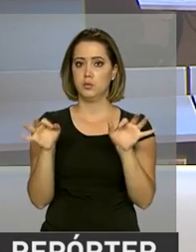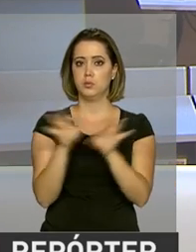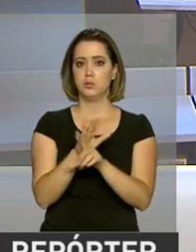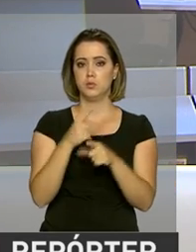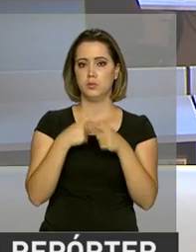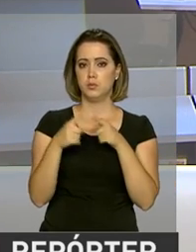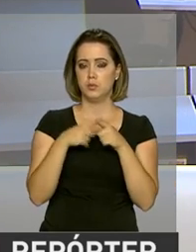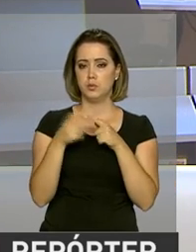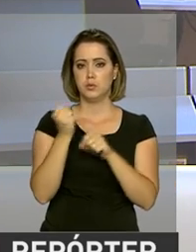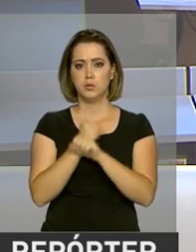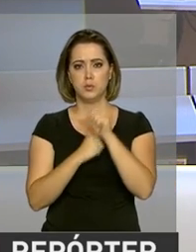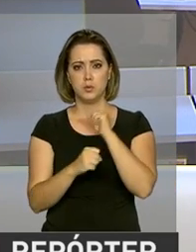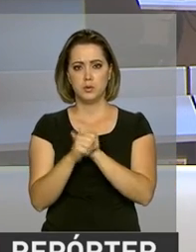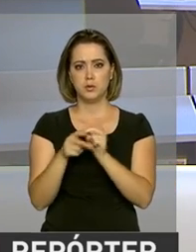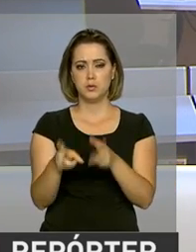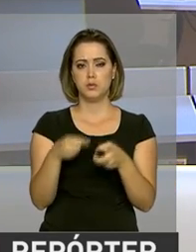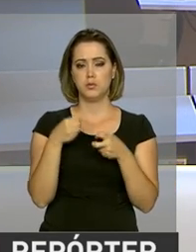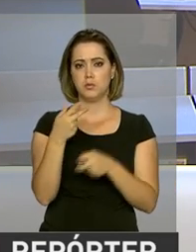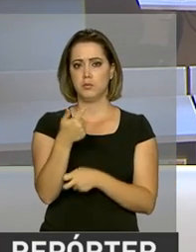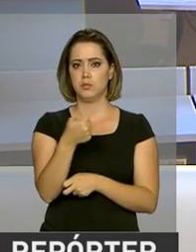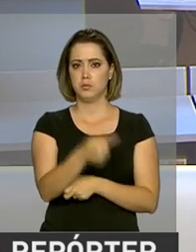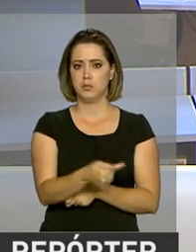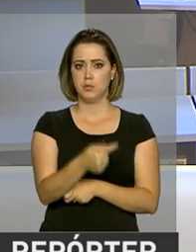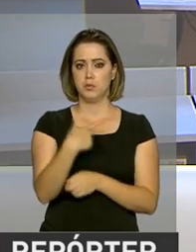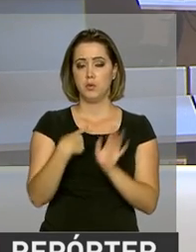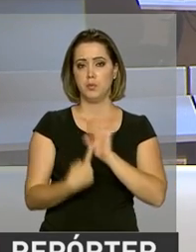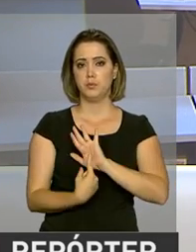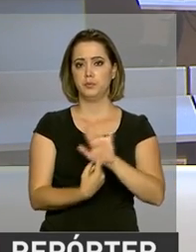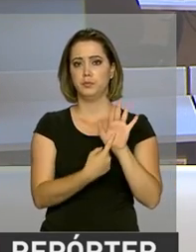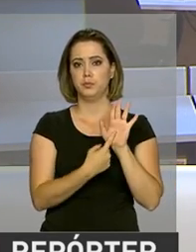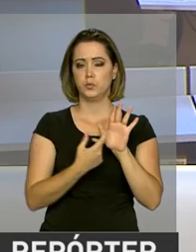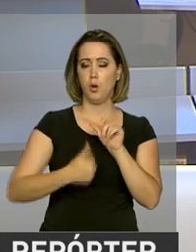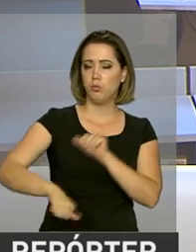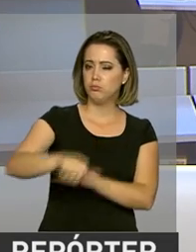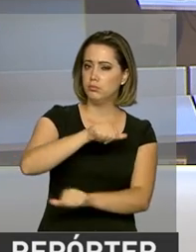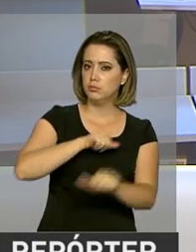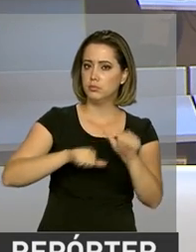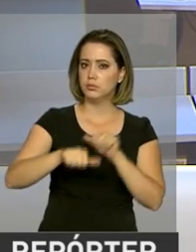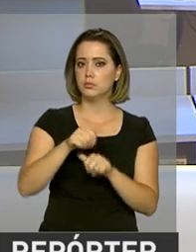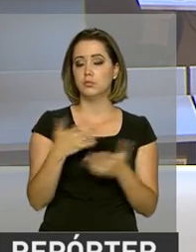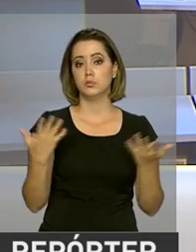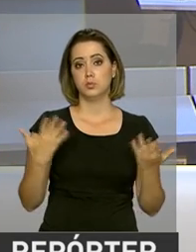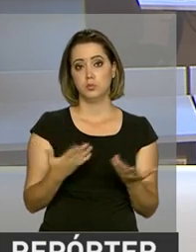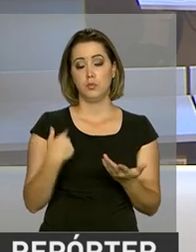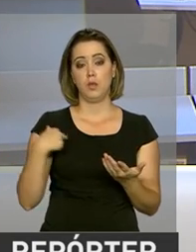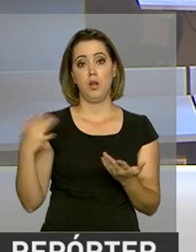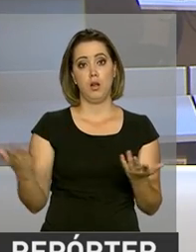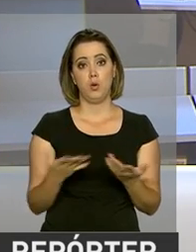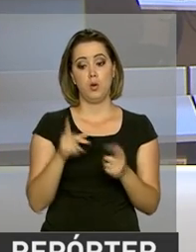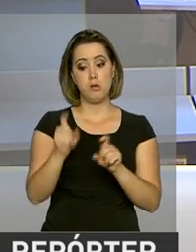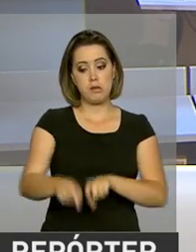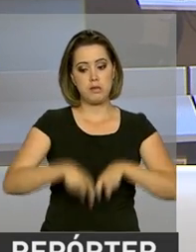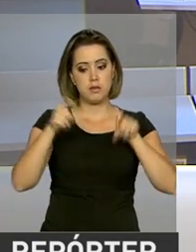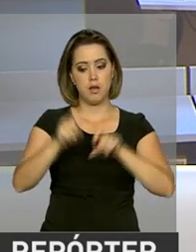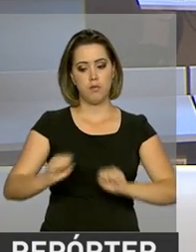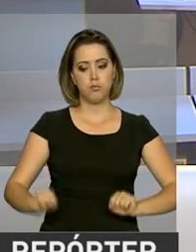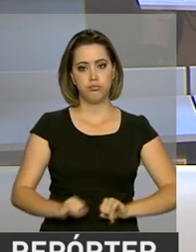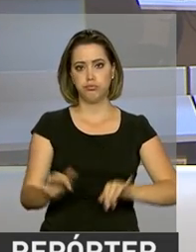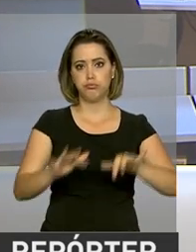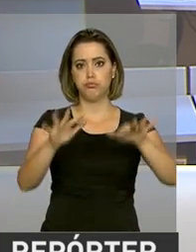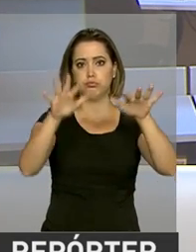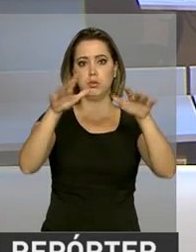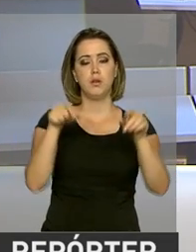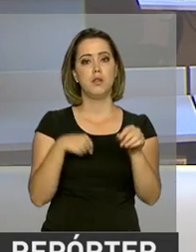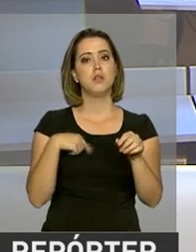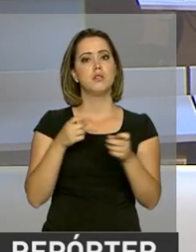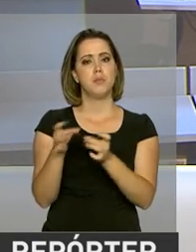do ano passado as previsões para 2017 mostram uma virada no cenário puxado por uma super Safra e exportações